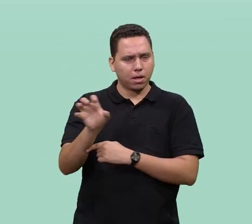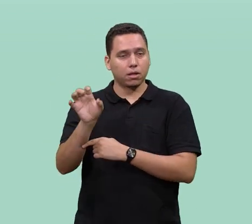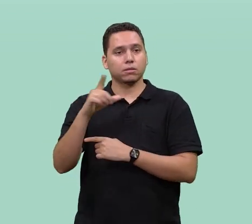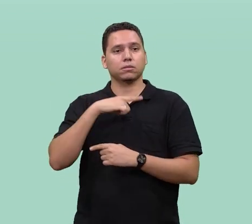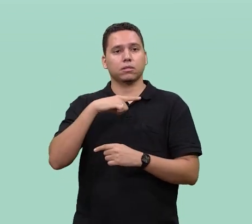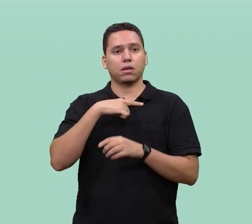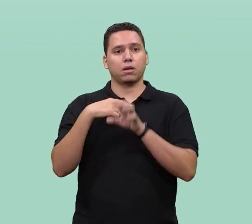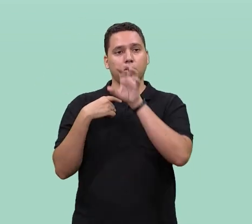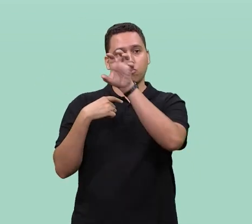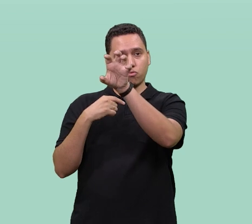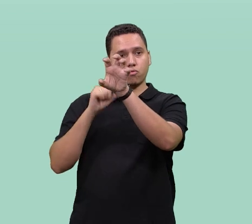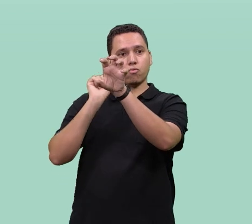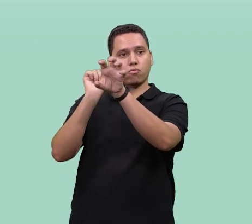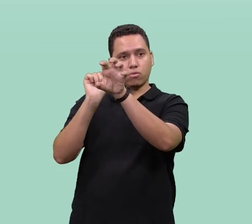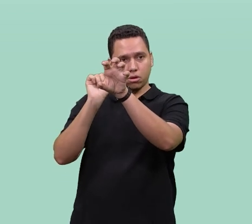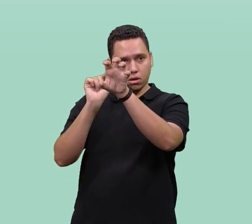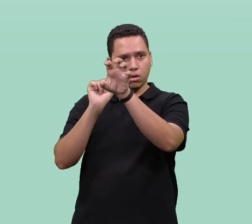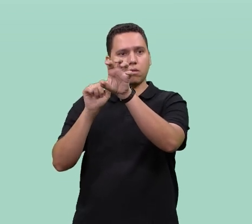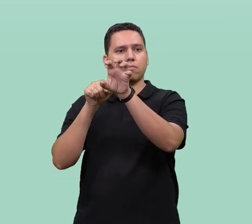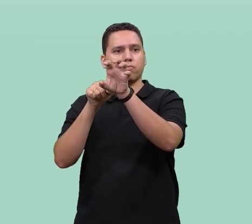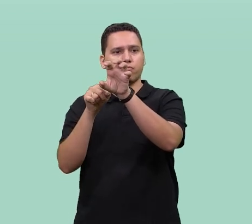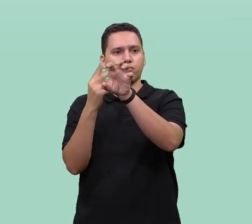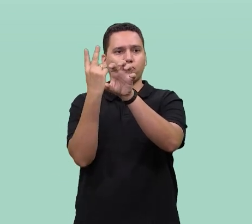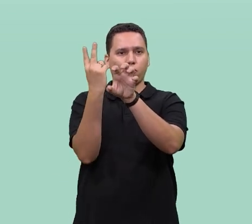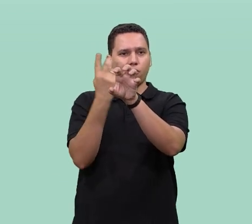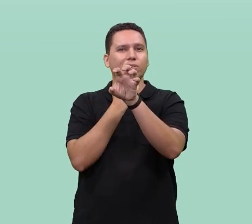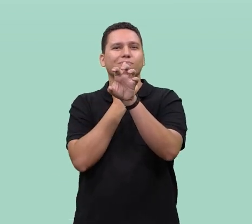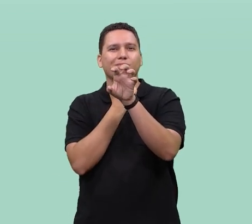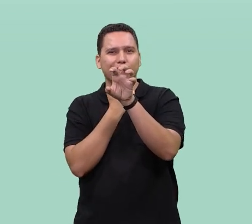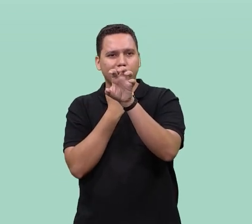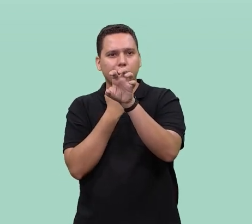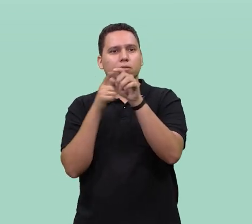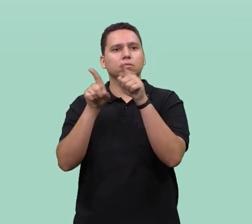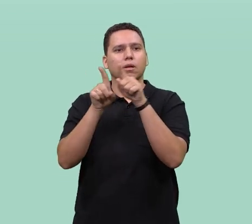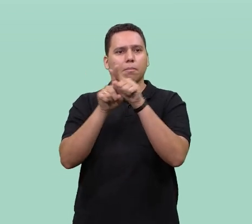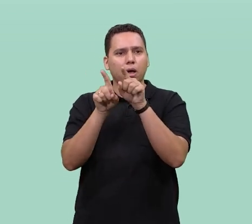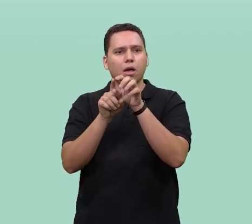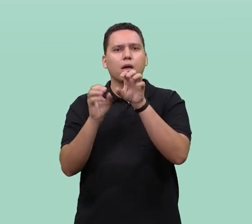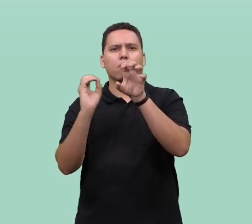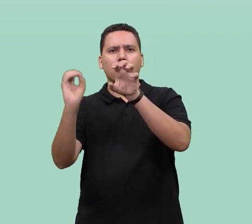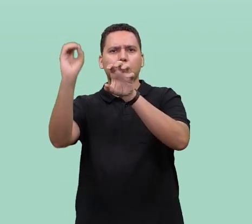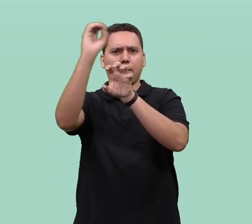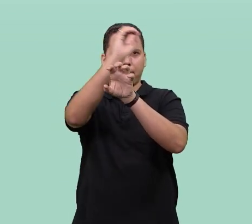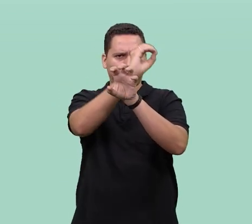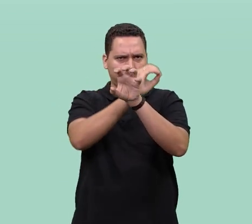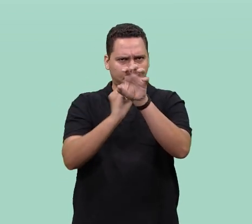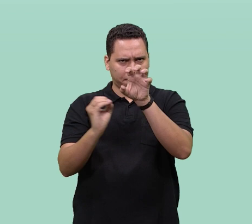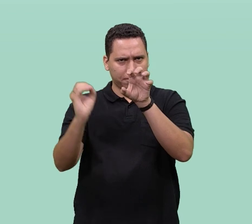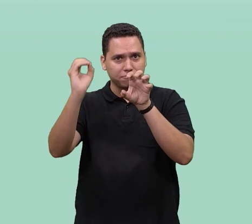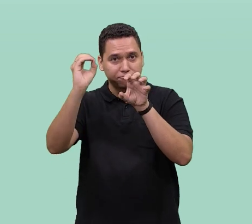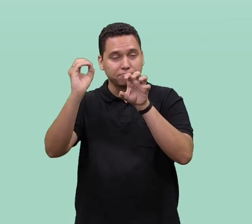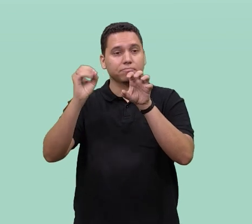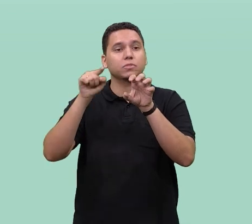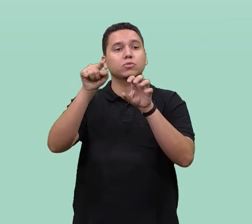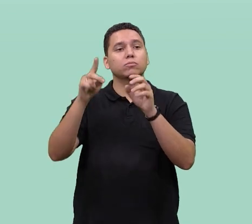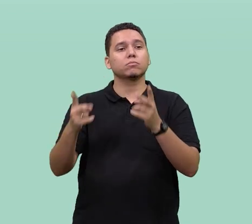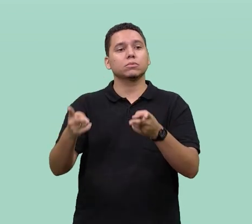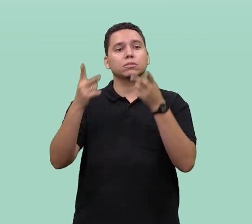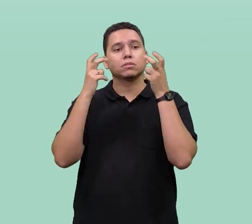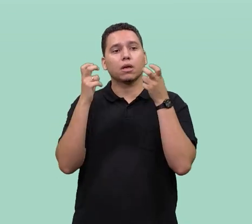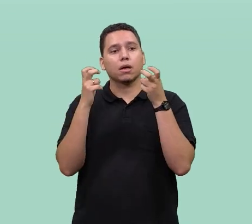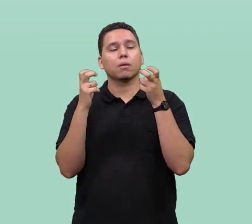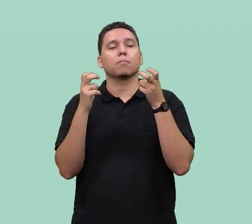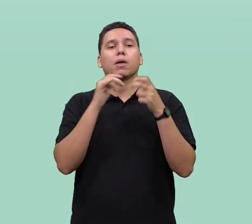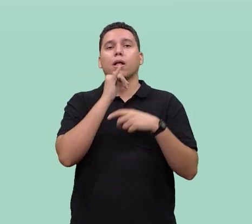formado por próton e nêutron e ao redor dele, girando lá até, você tem, nesse caso, o elétronzinho. É esse elétronzinho que você está vendo é que faz